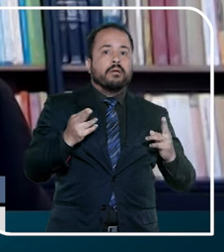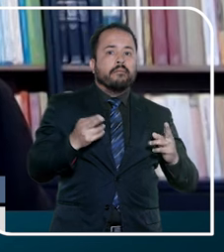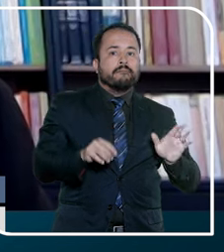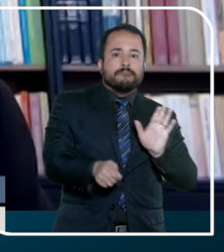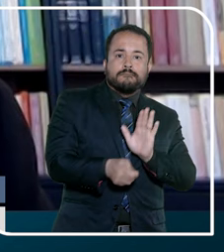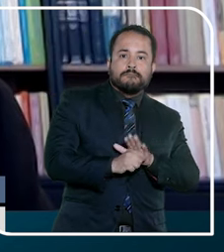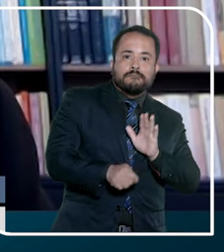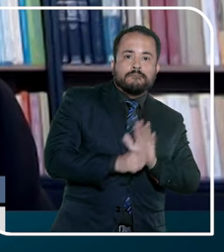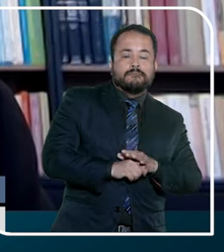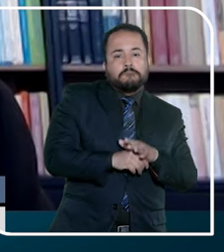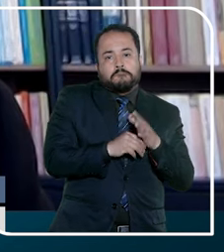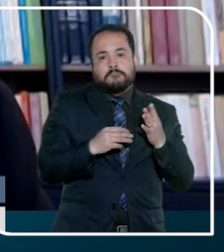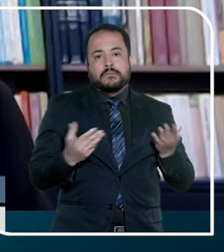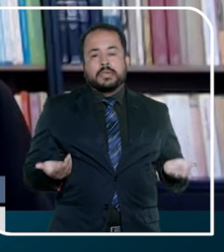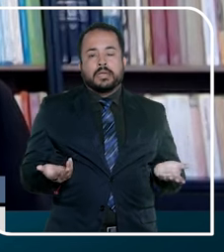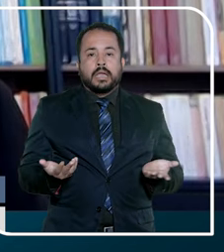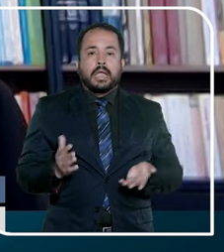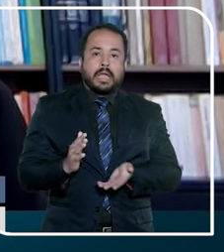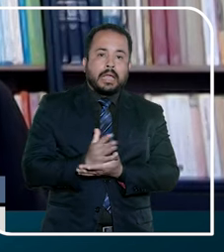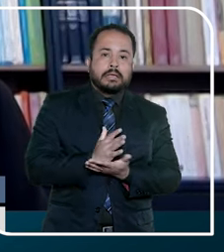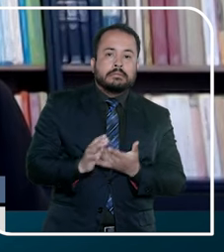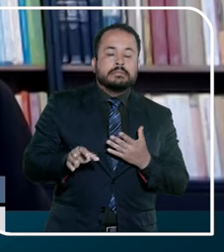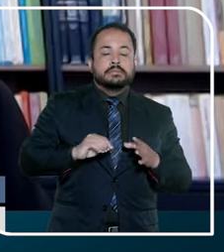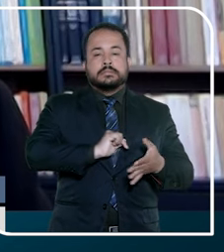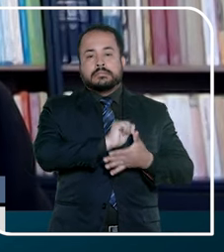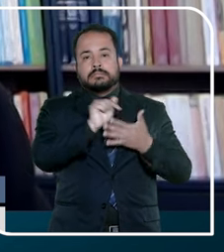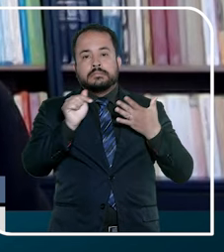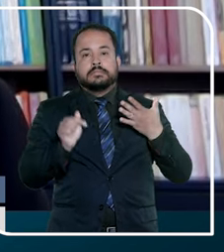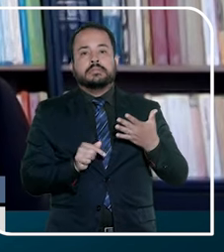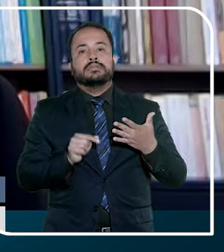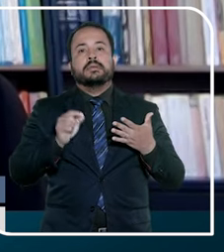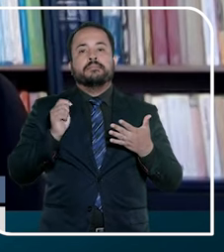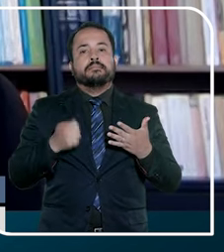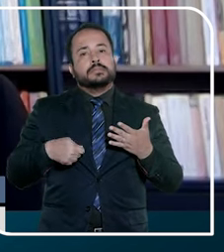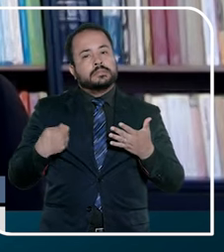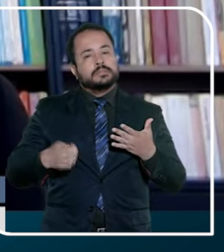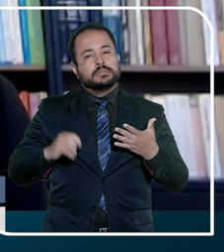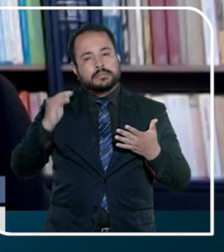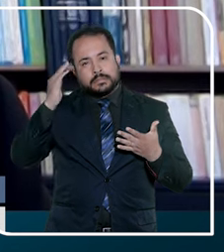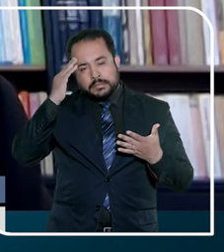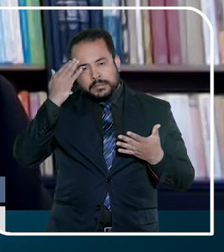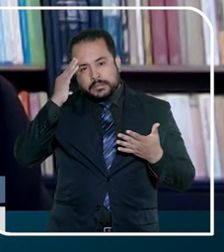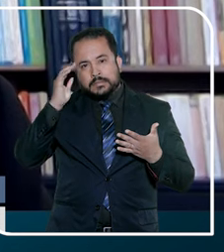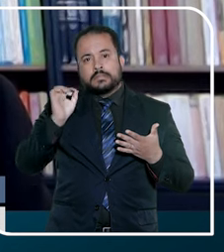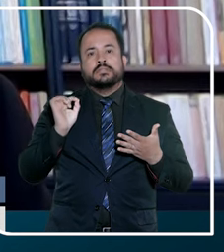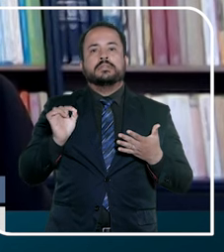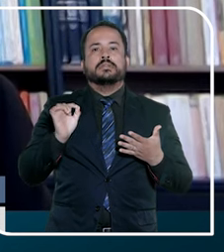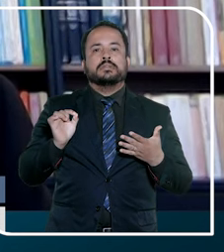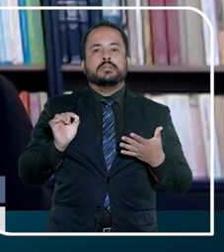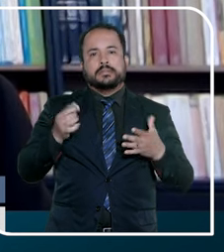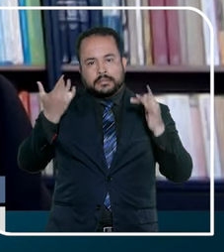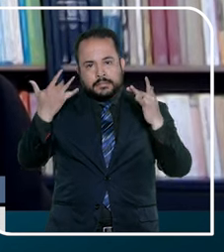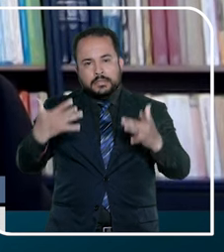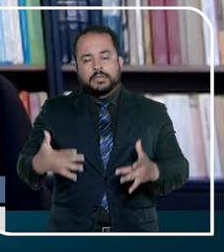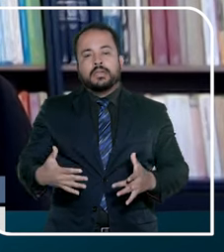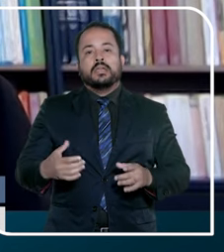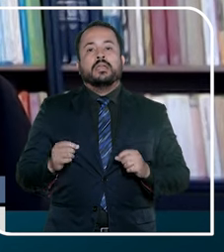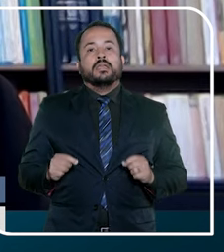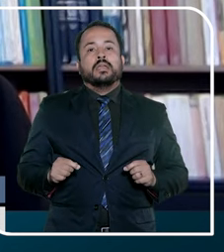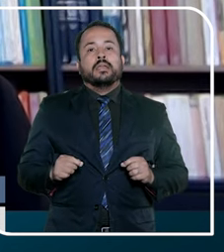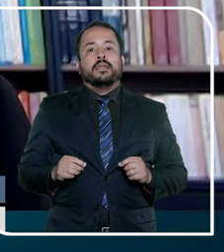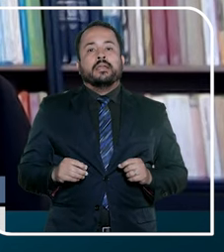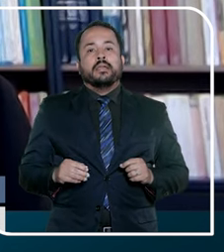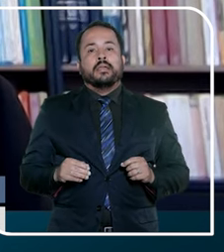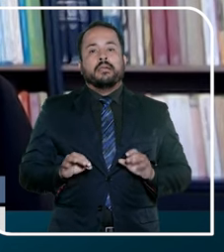existe alguns aspectos aí a serem considerados eh de um modo geral quando o